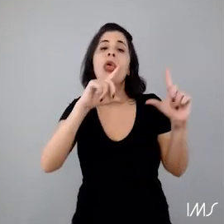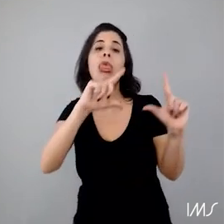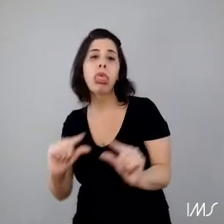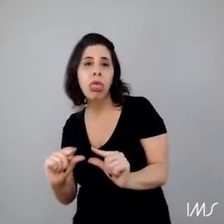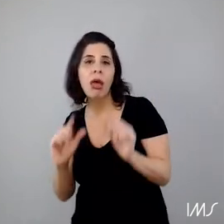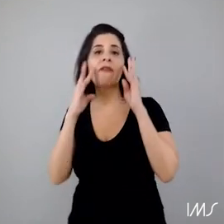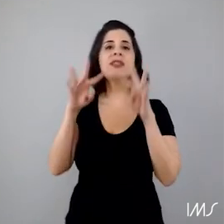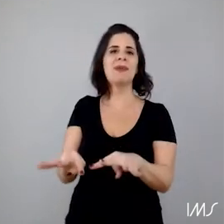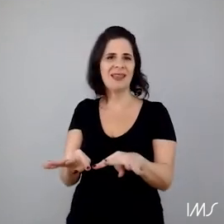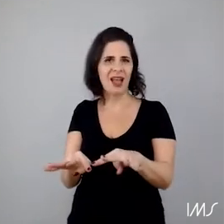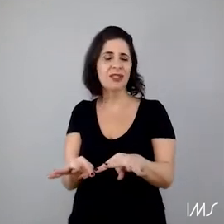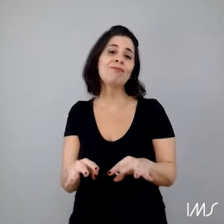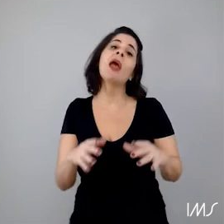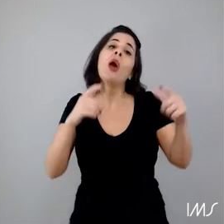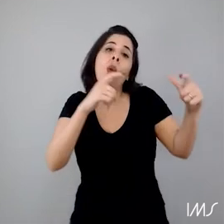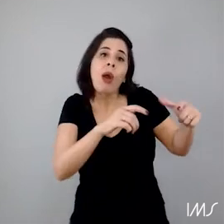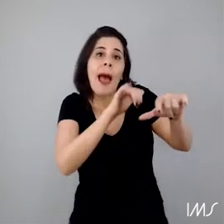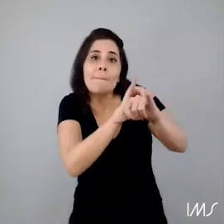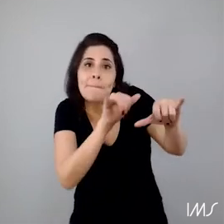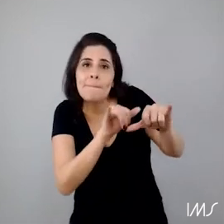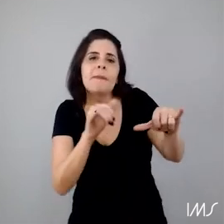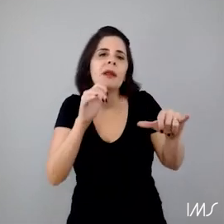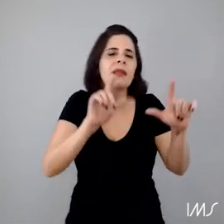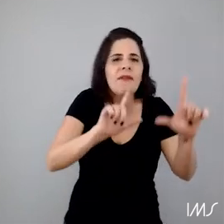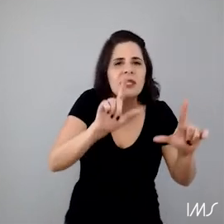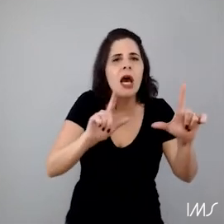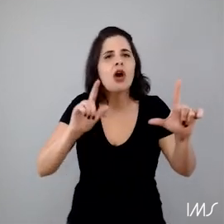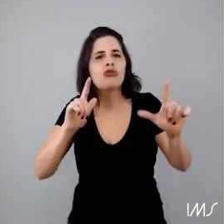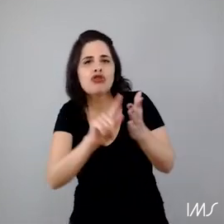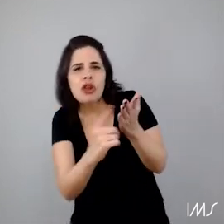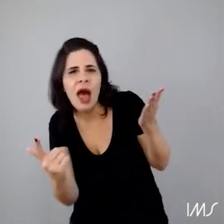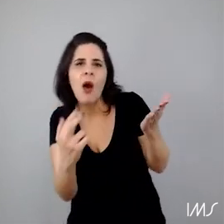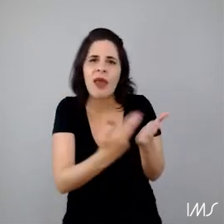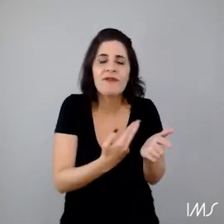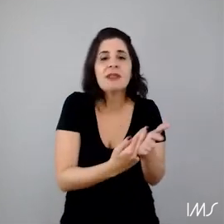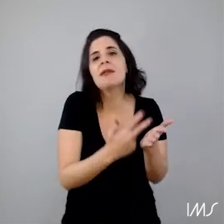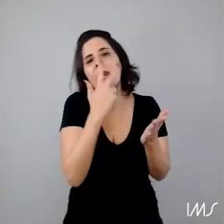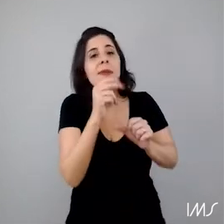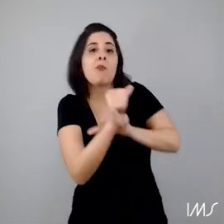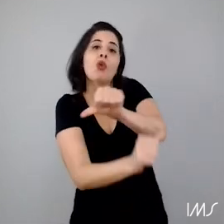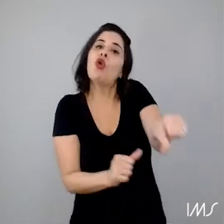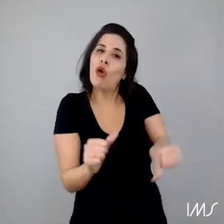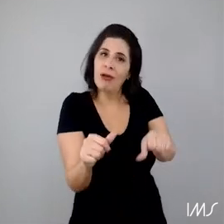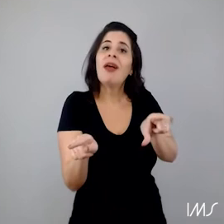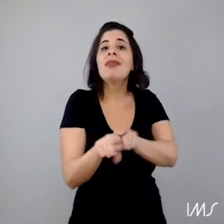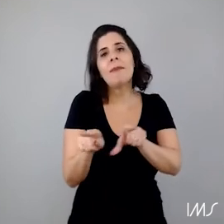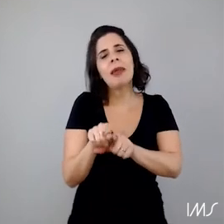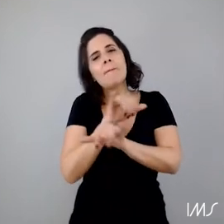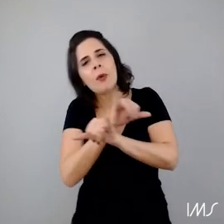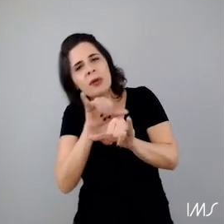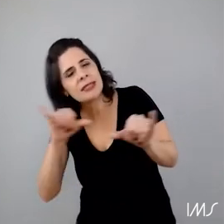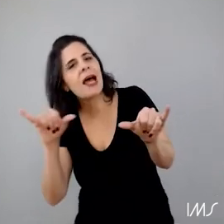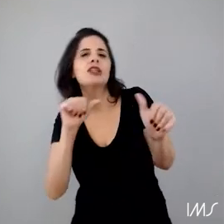as mídias mudavam também e os espaços começam a encurtar em relação